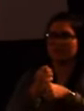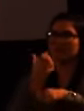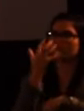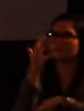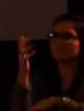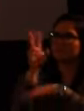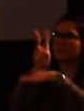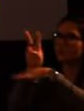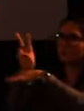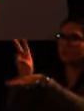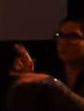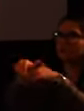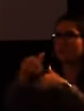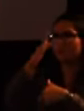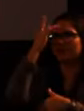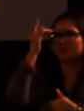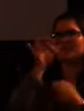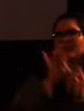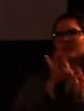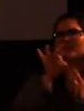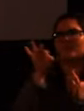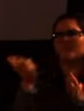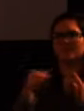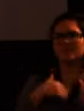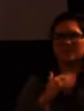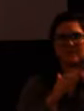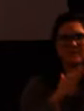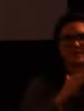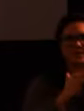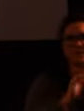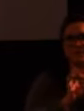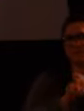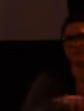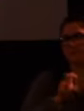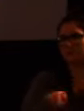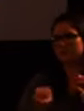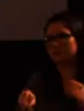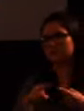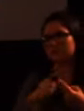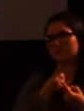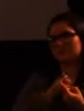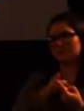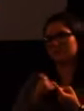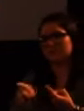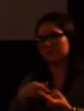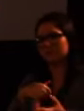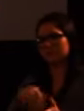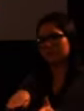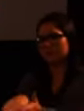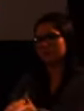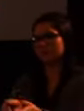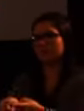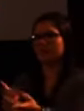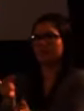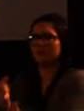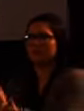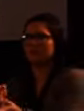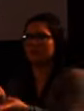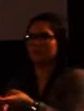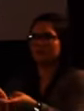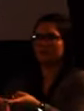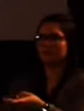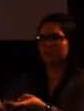faz com que as pessoas tenham que se deslocar, sair de próximo das suas casas para buscarem consumir em lugares